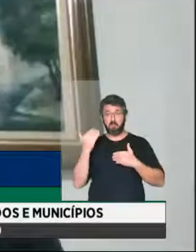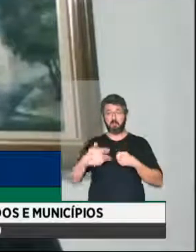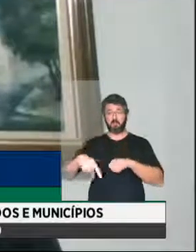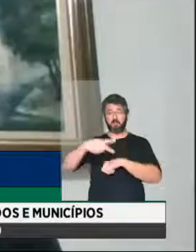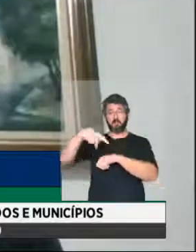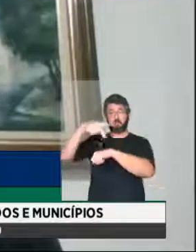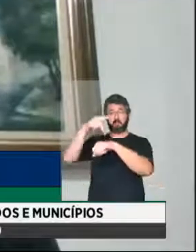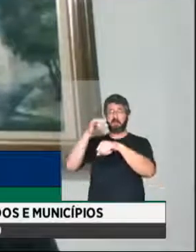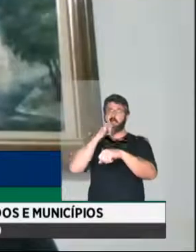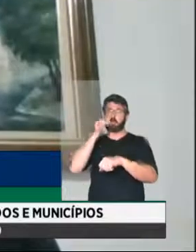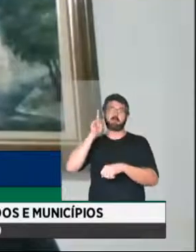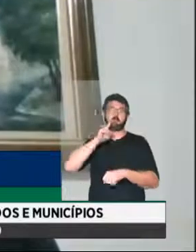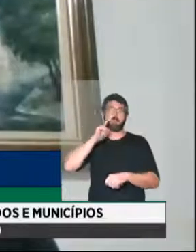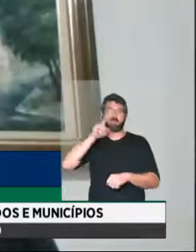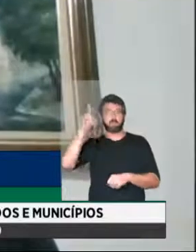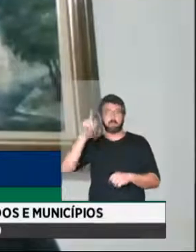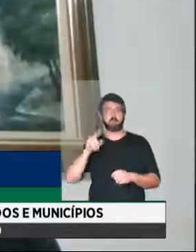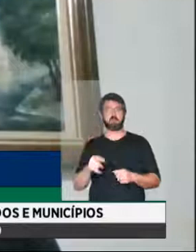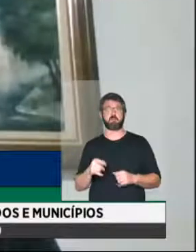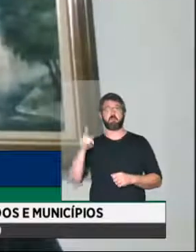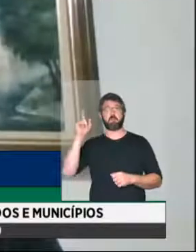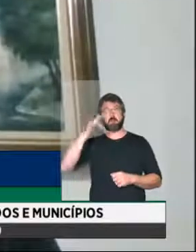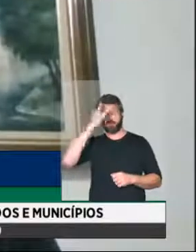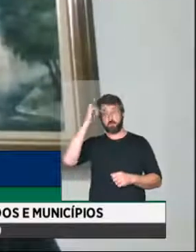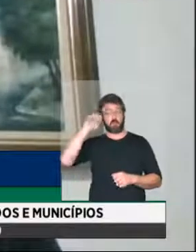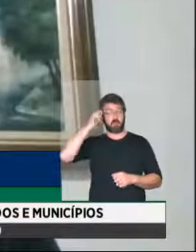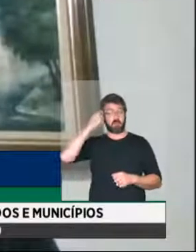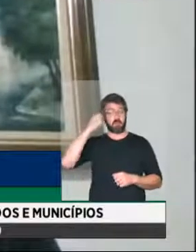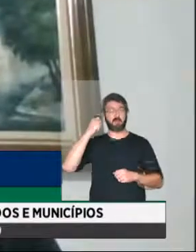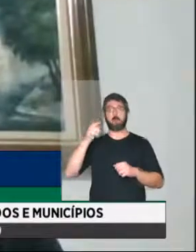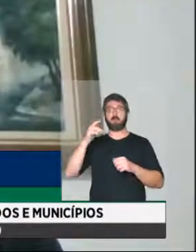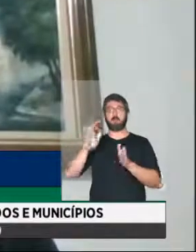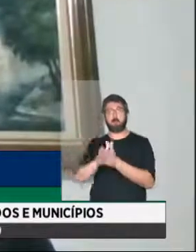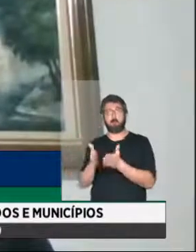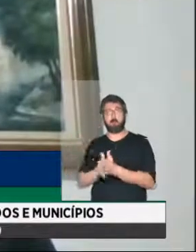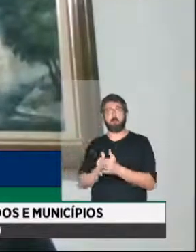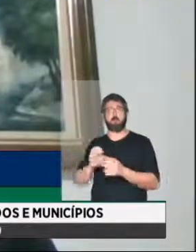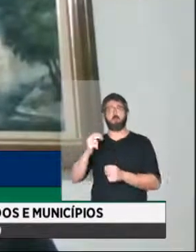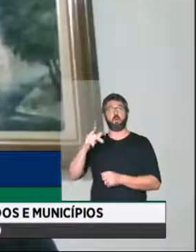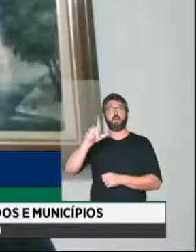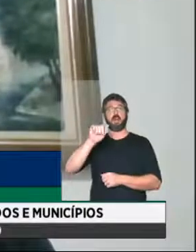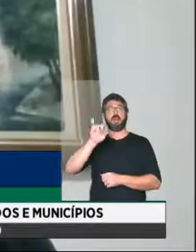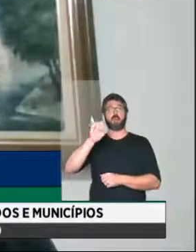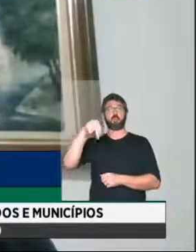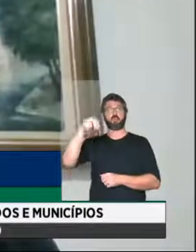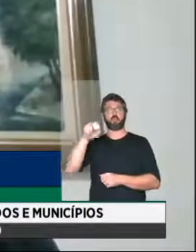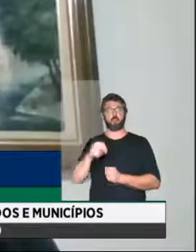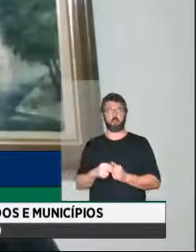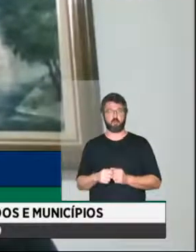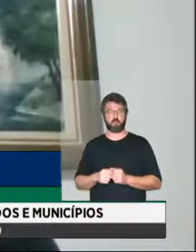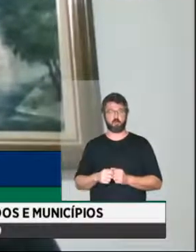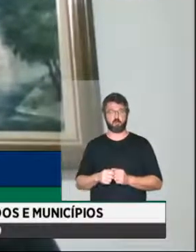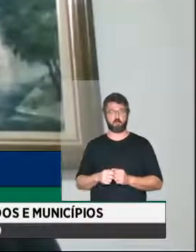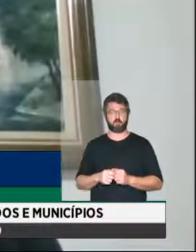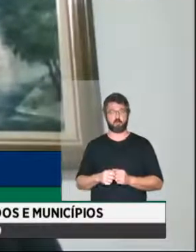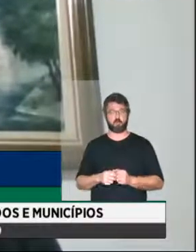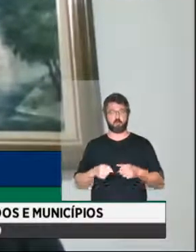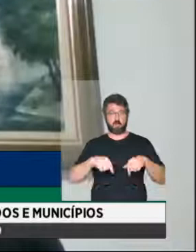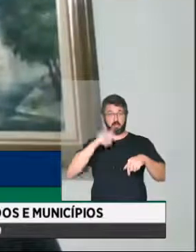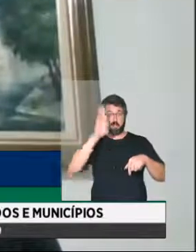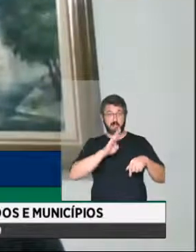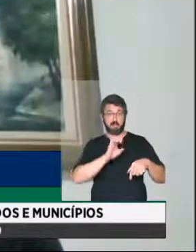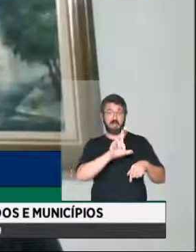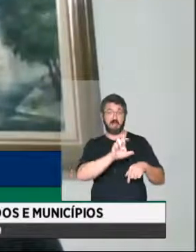países como os Estados Unidos são negros, favelados ou latinos. No Brasil, a classe